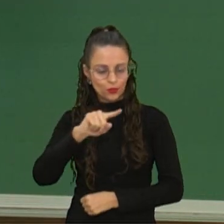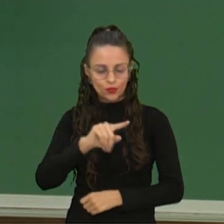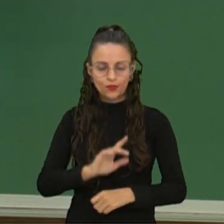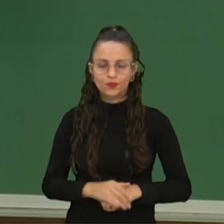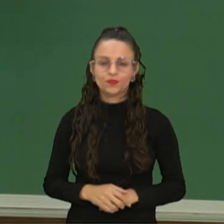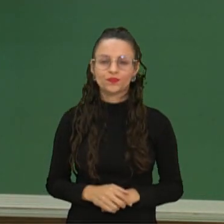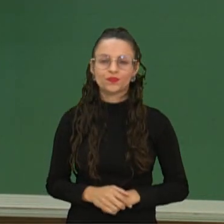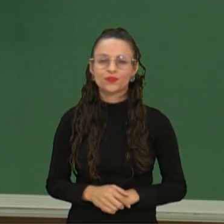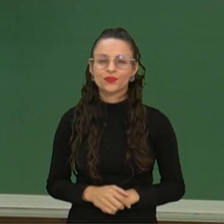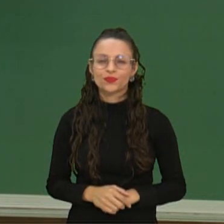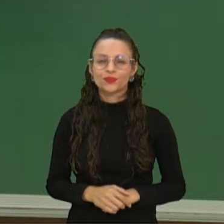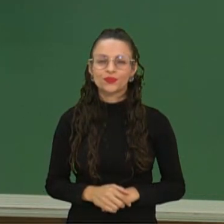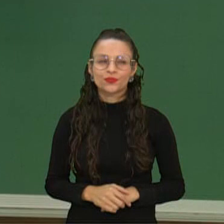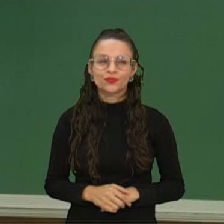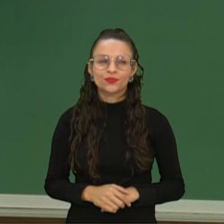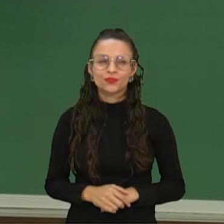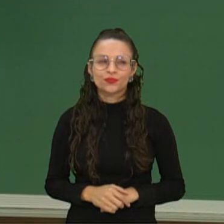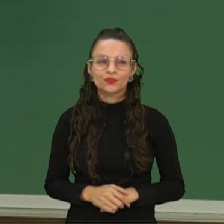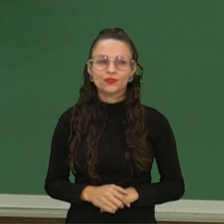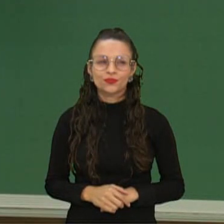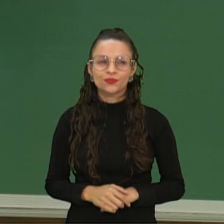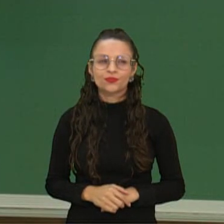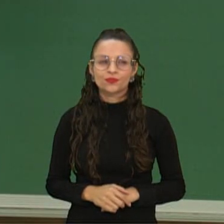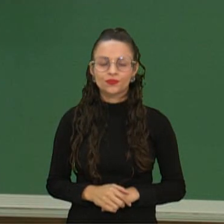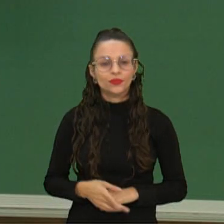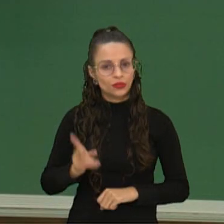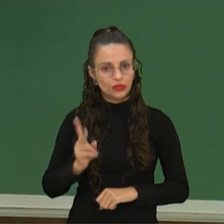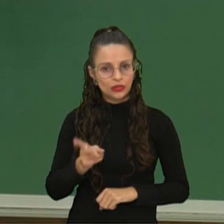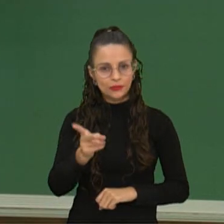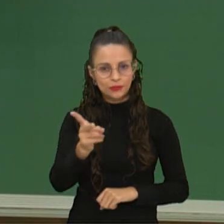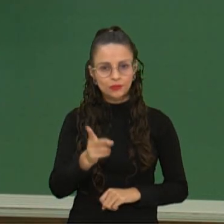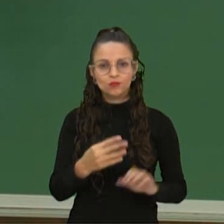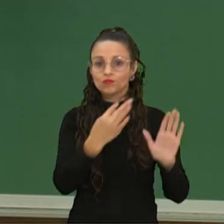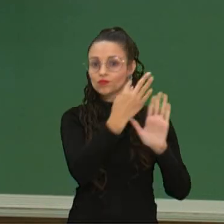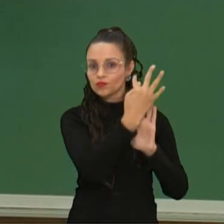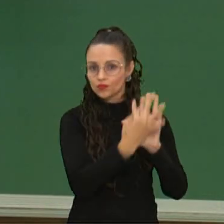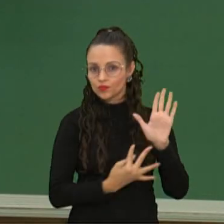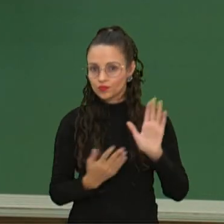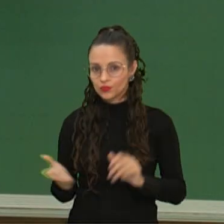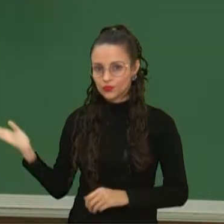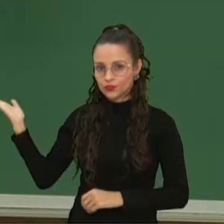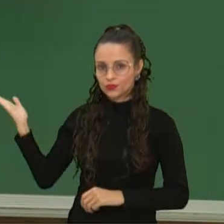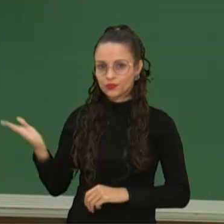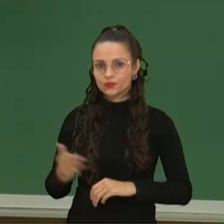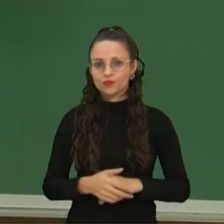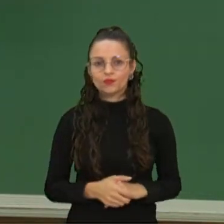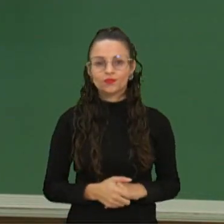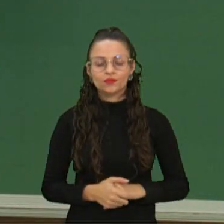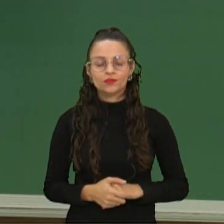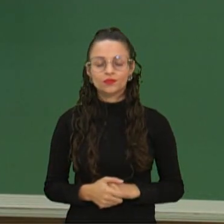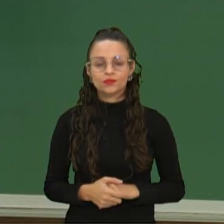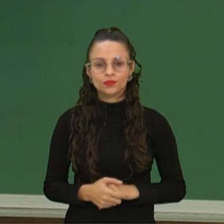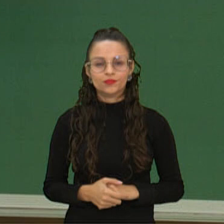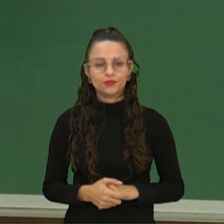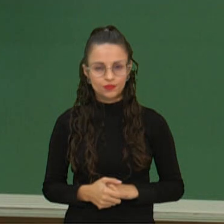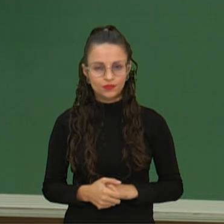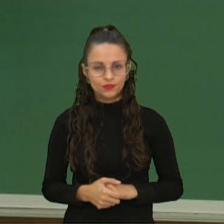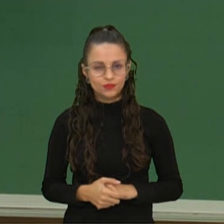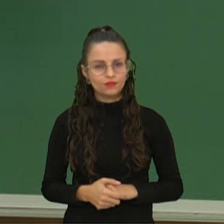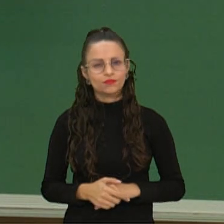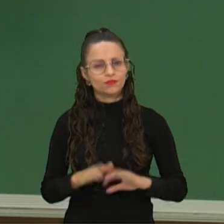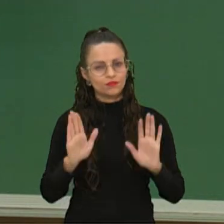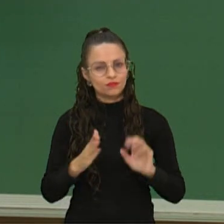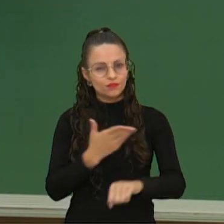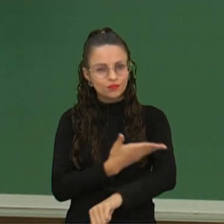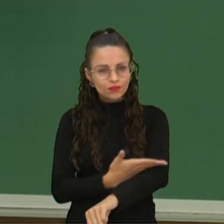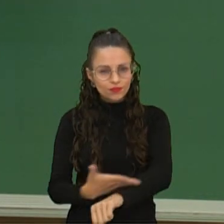Ok? Beleza. Então vamos seguir aqui. Agora o nosso texto, tá? Como a gente está